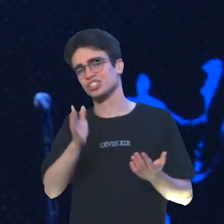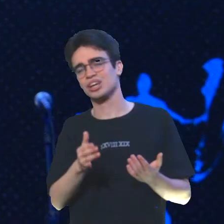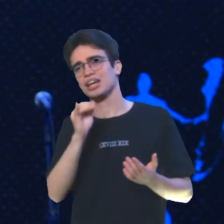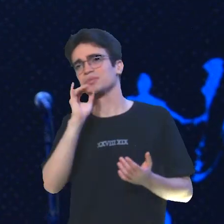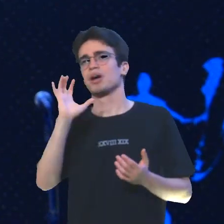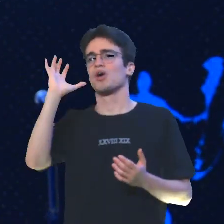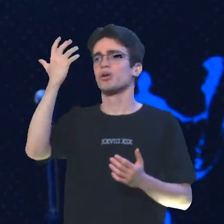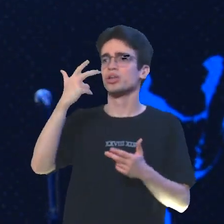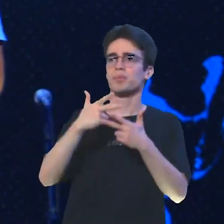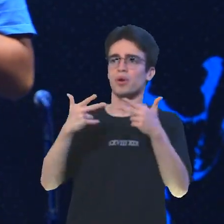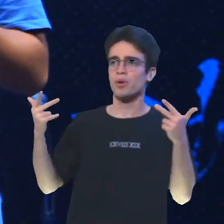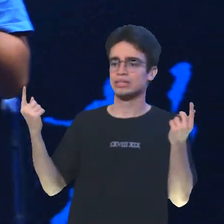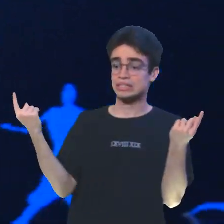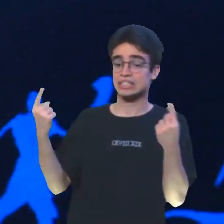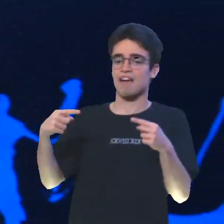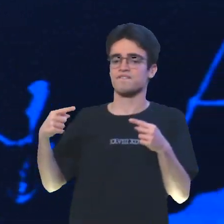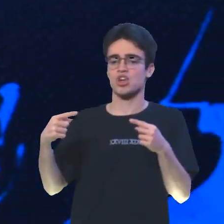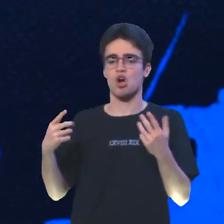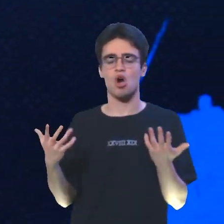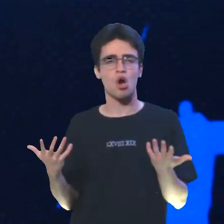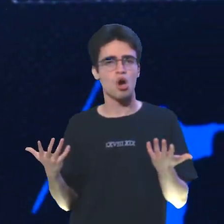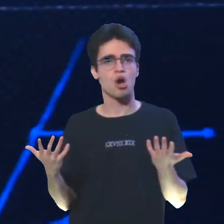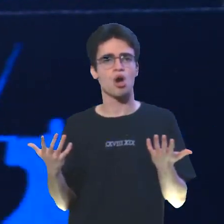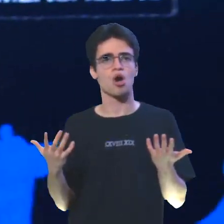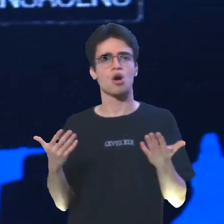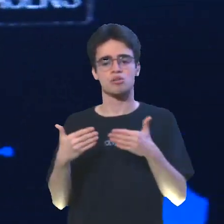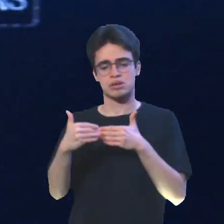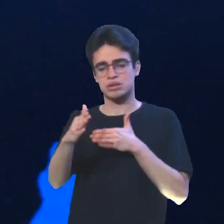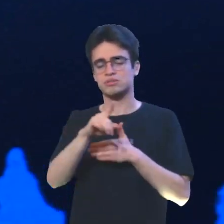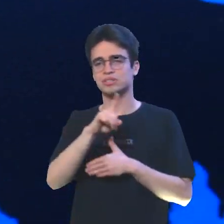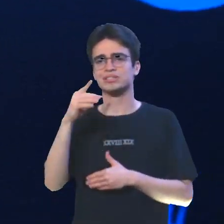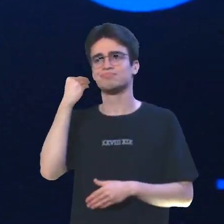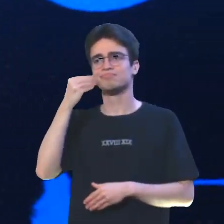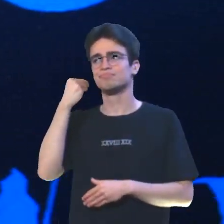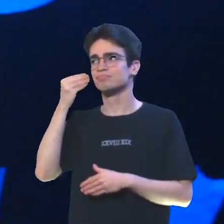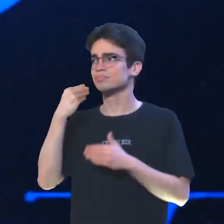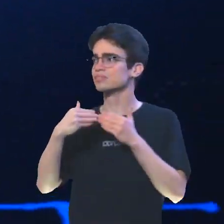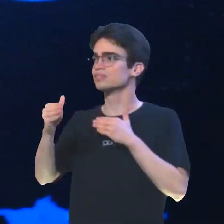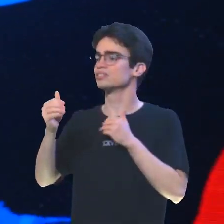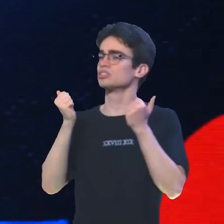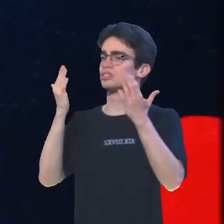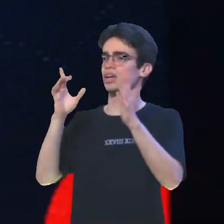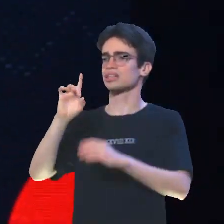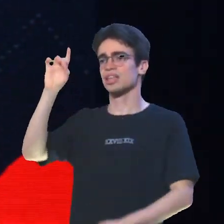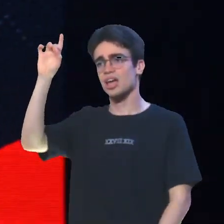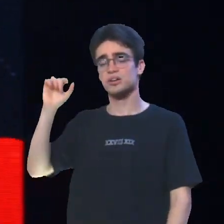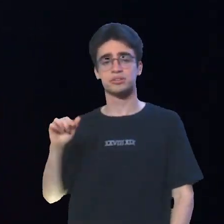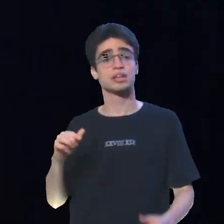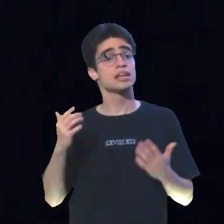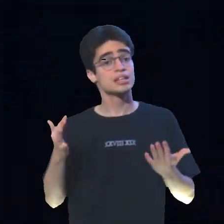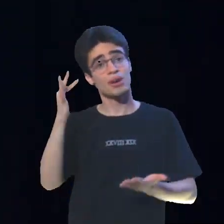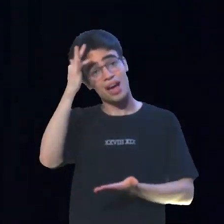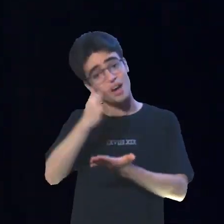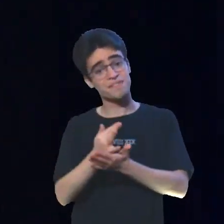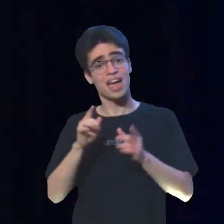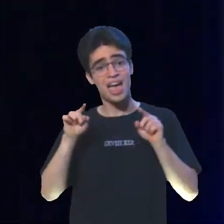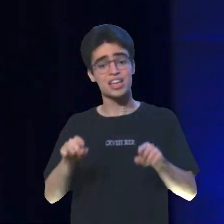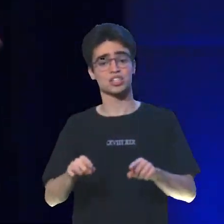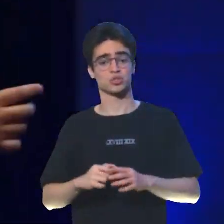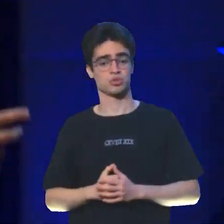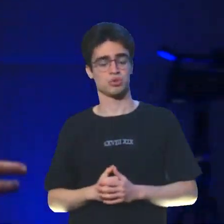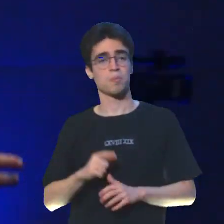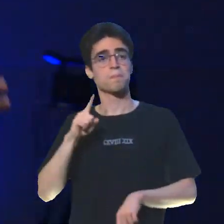te desafiou a viver pelo Senhor. A fé é exatamente isso. É quando